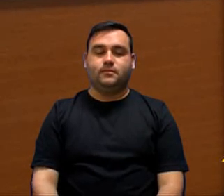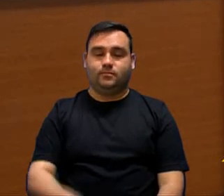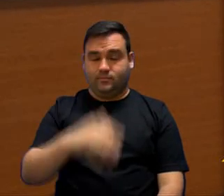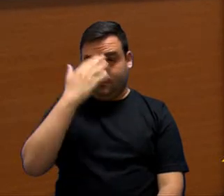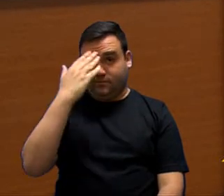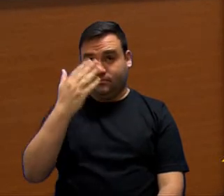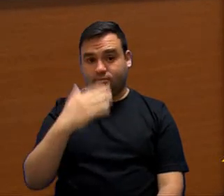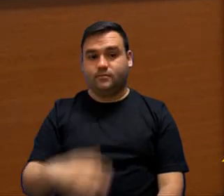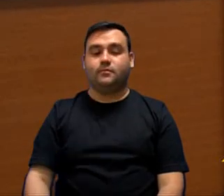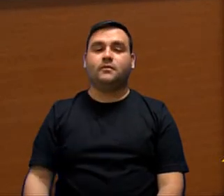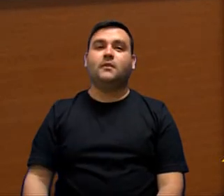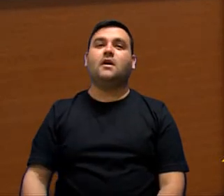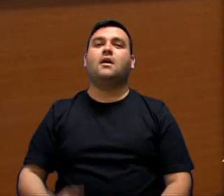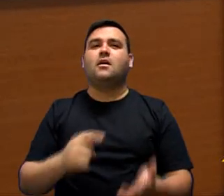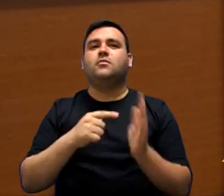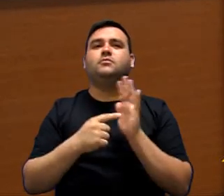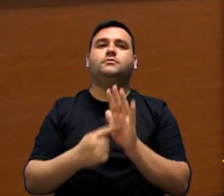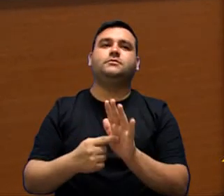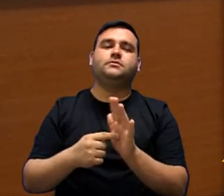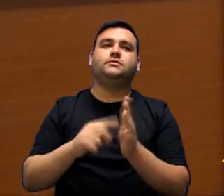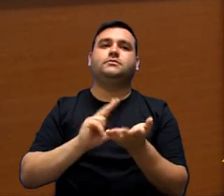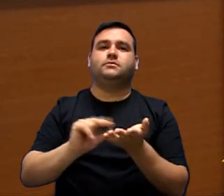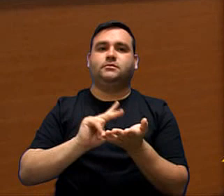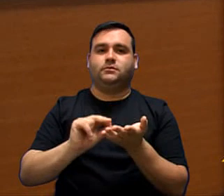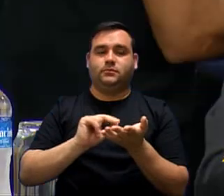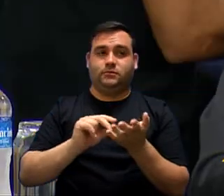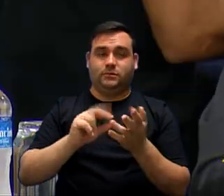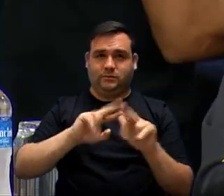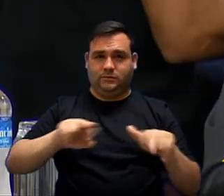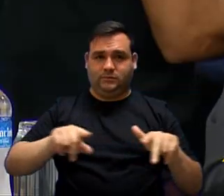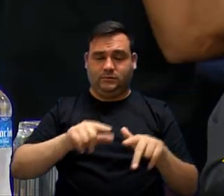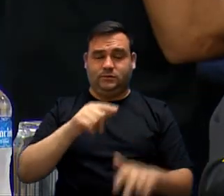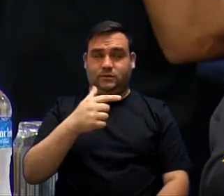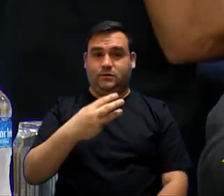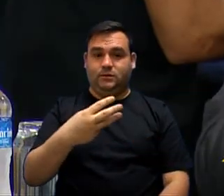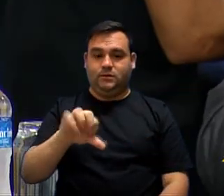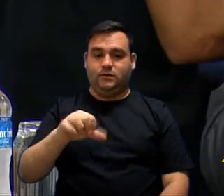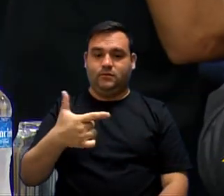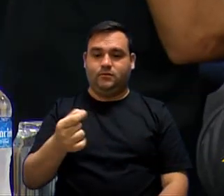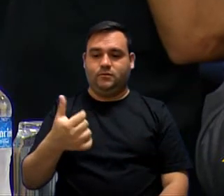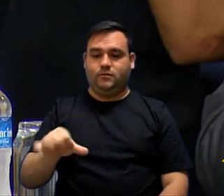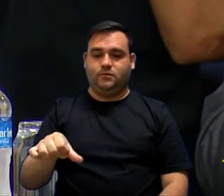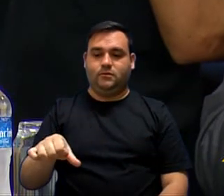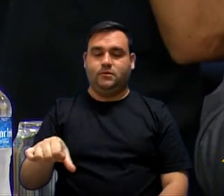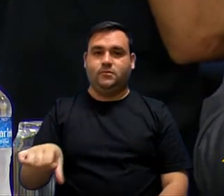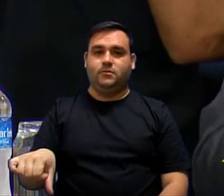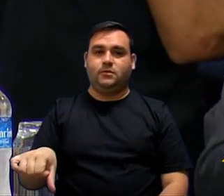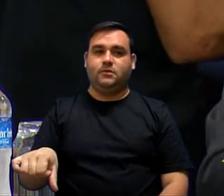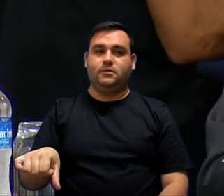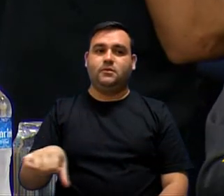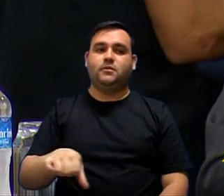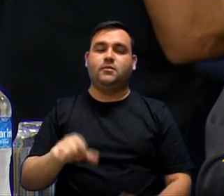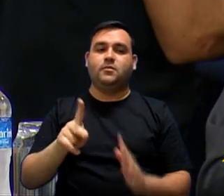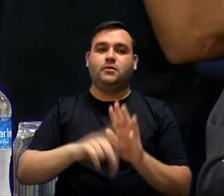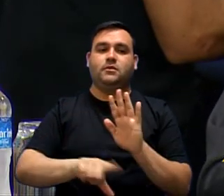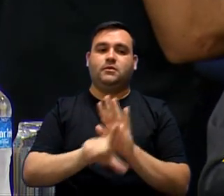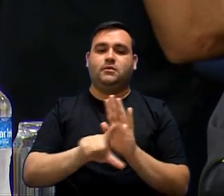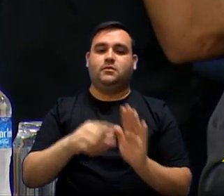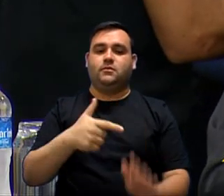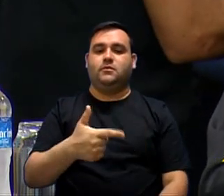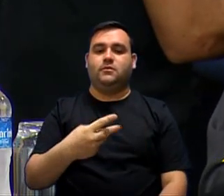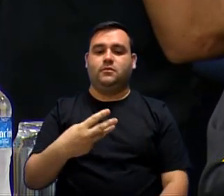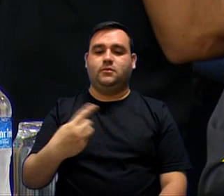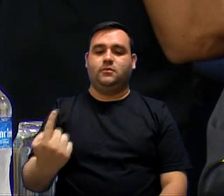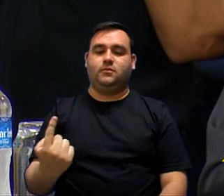Obrigado, pastor. Apresentação das matérias. Veto total 39/2019 ao projeto de lei